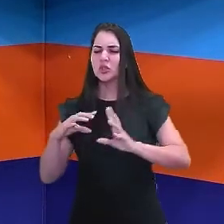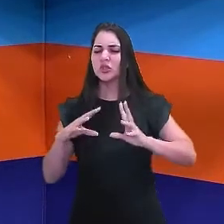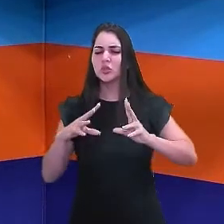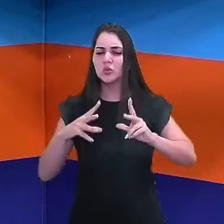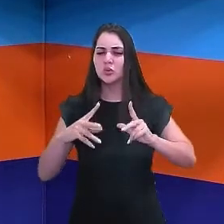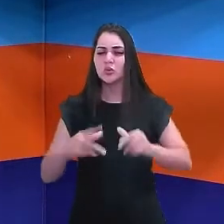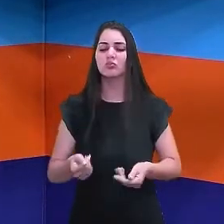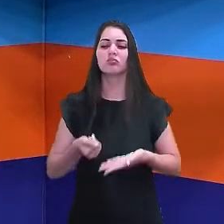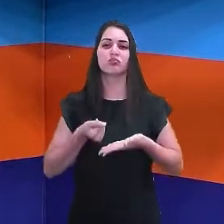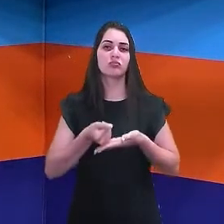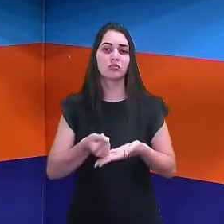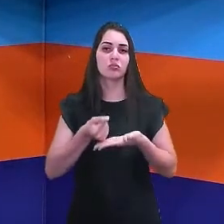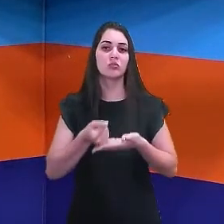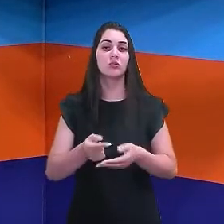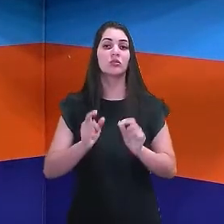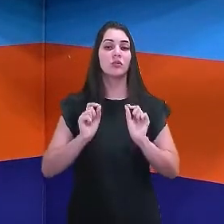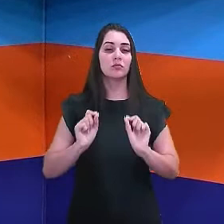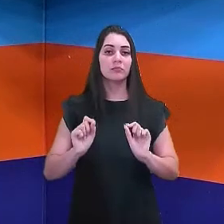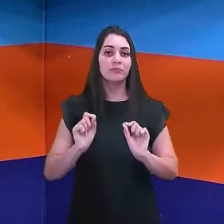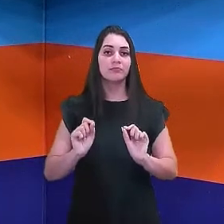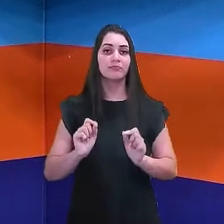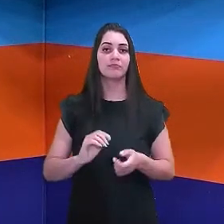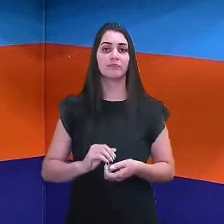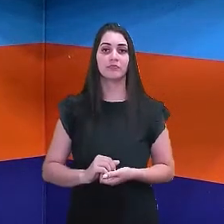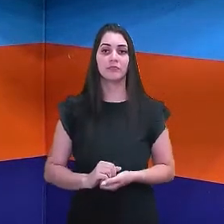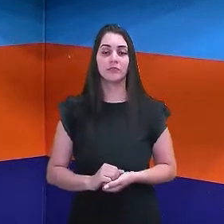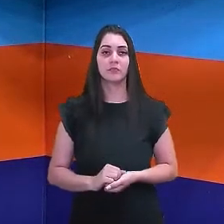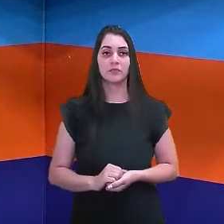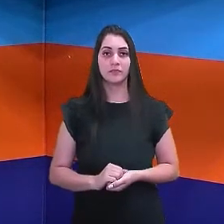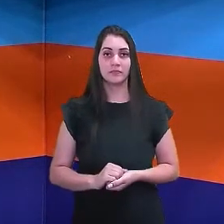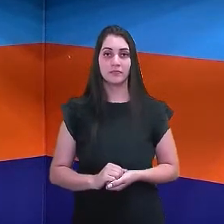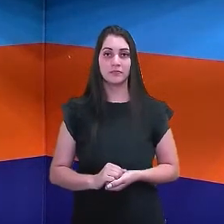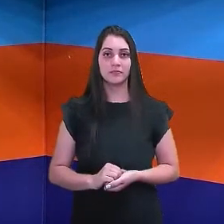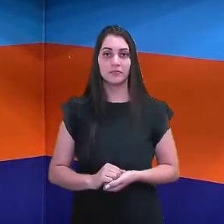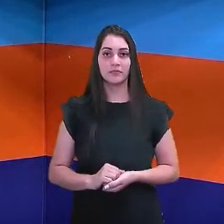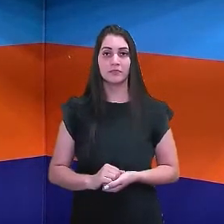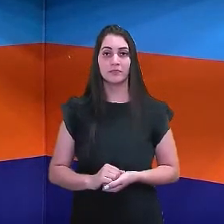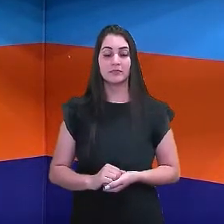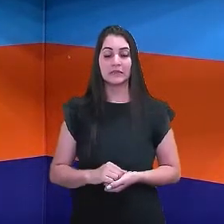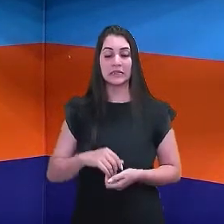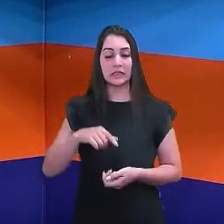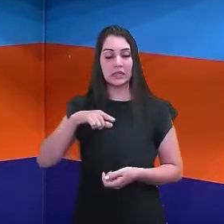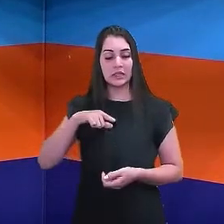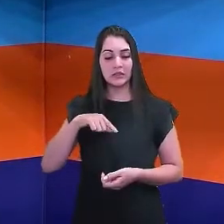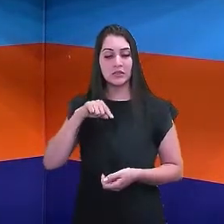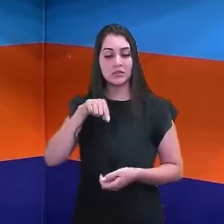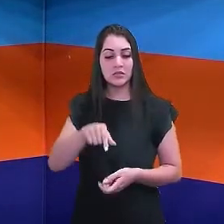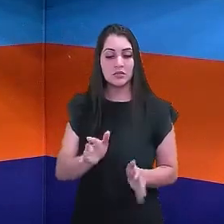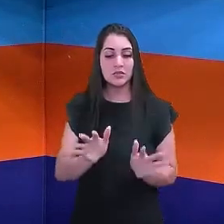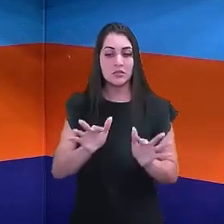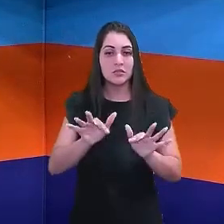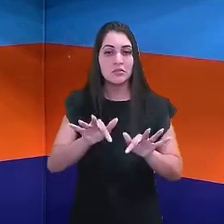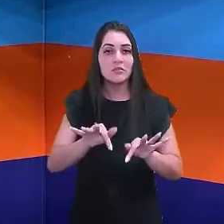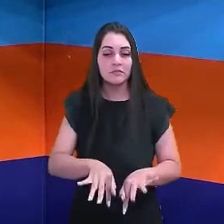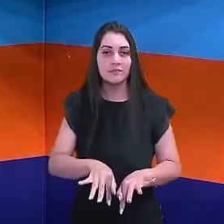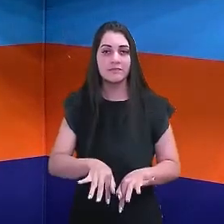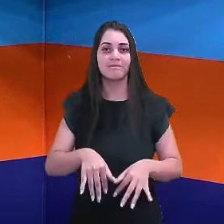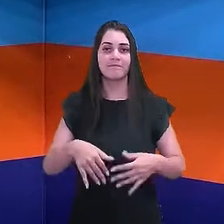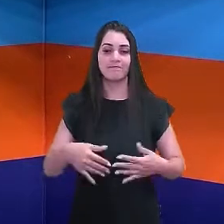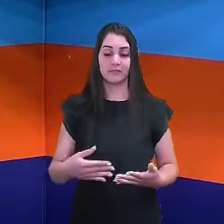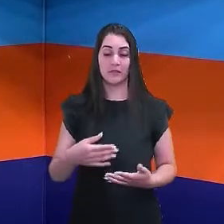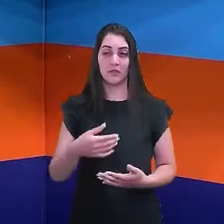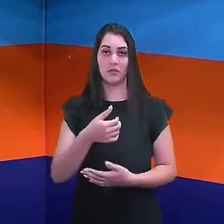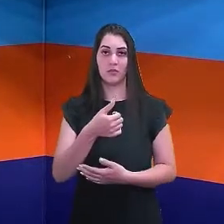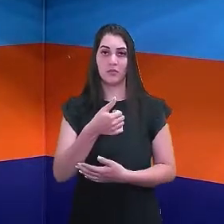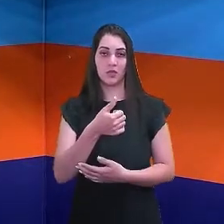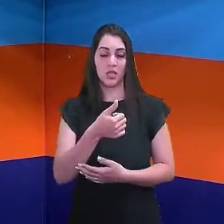contribuiu para que esse fim fosse dado. E